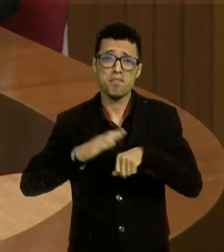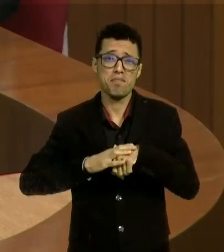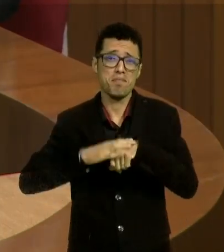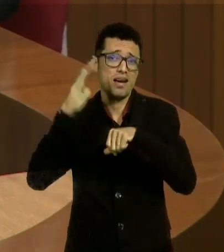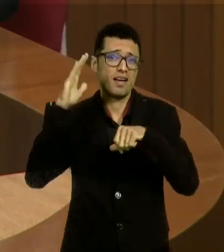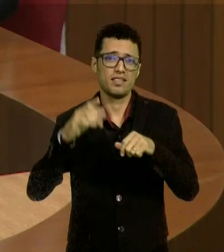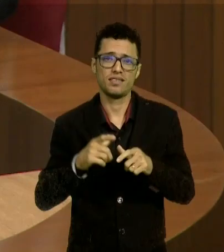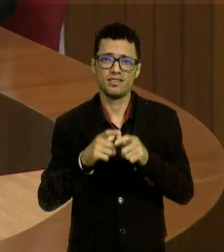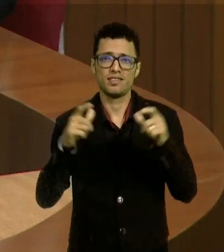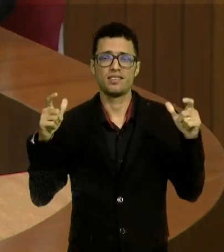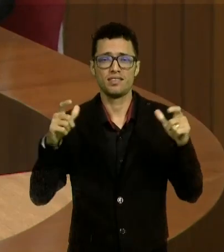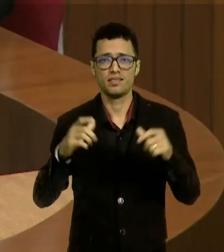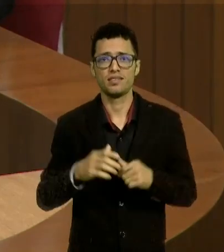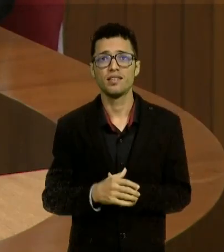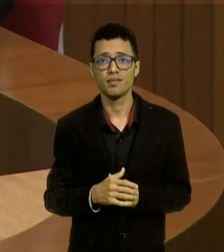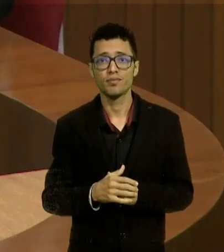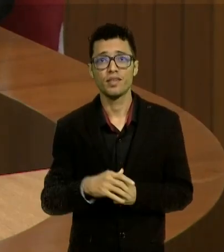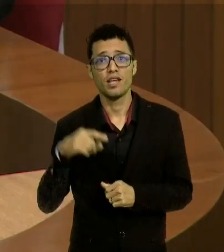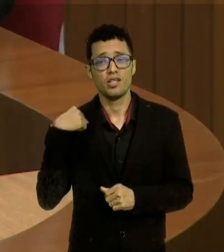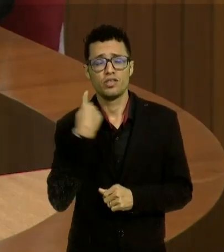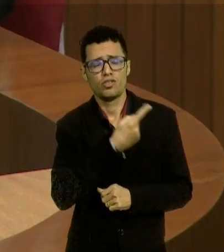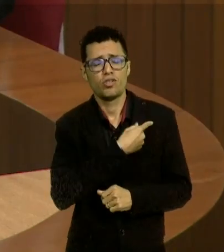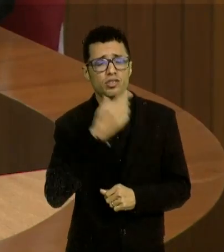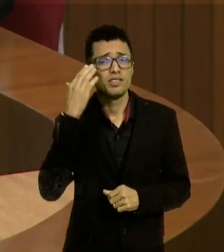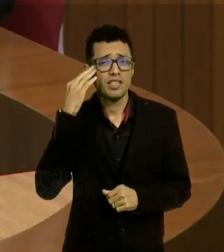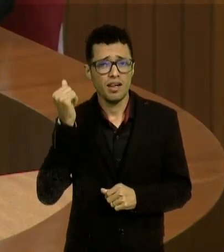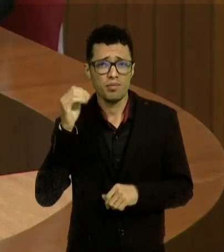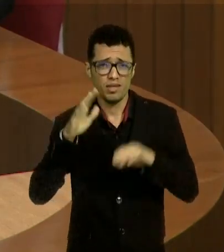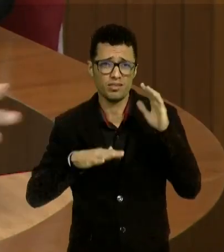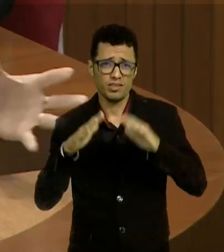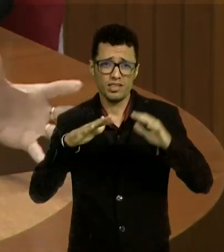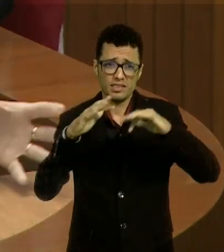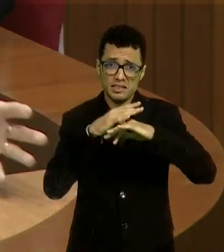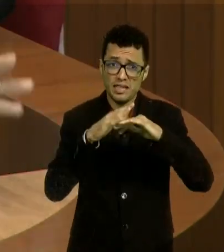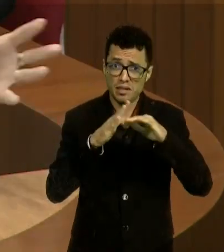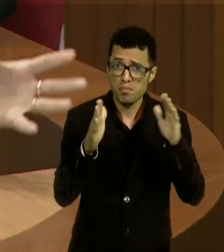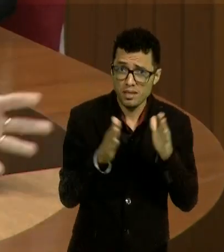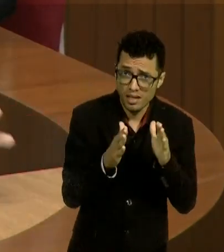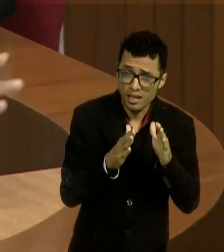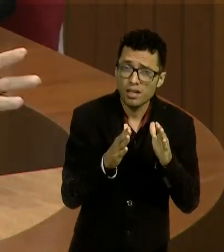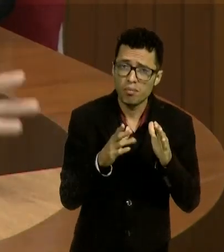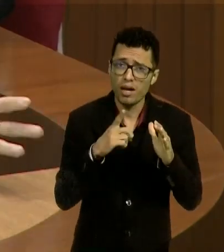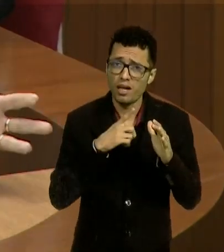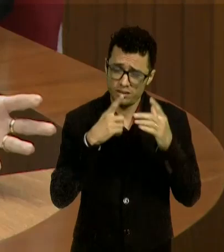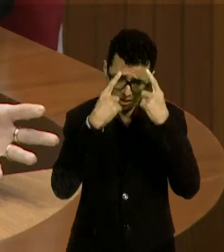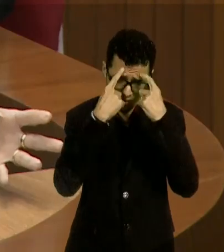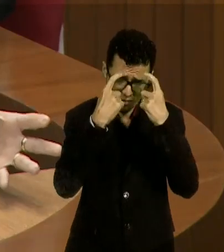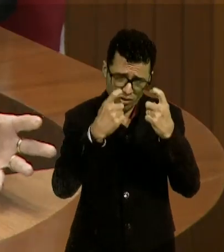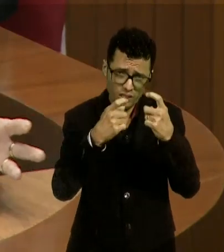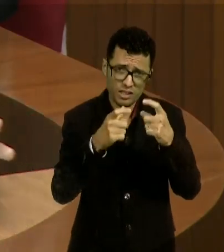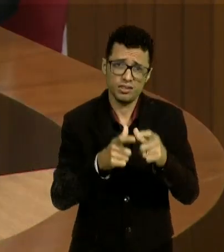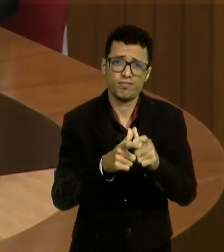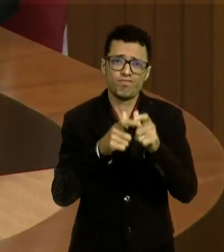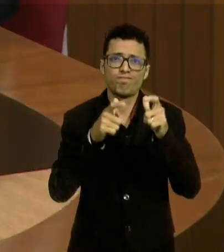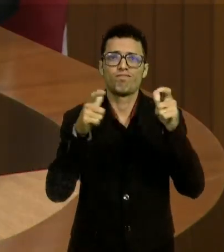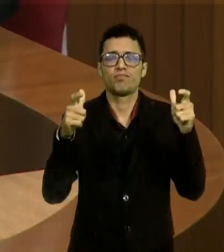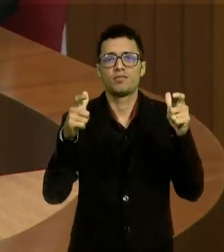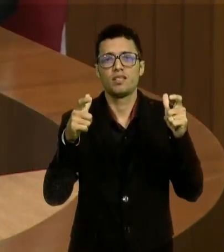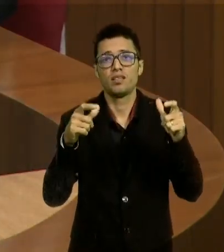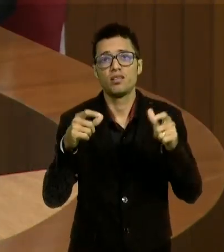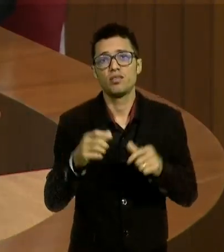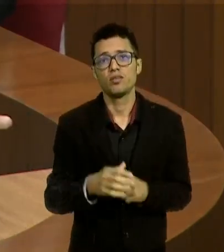pequenas cidades, a gente sabe que a violência está aumentando. E quando as cidades estão crescendo,